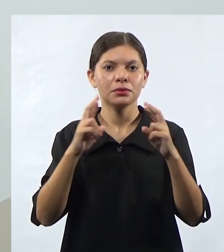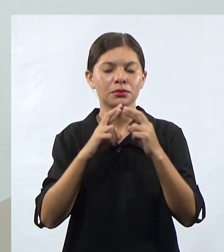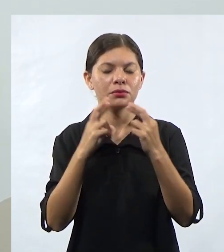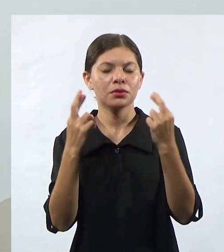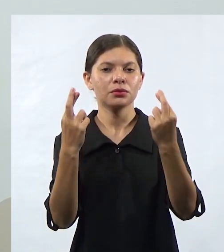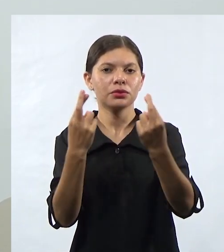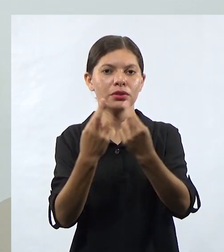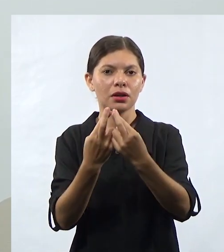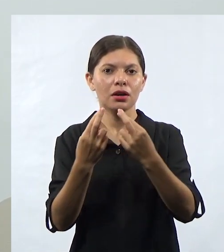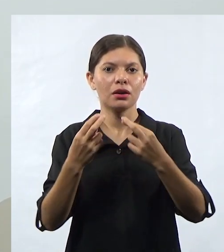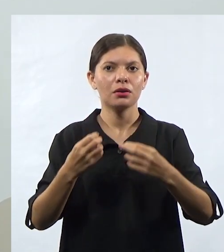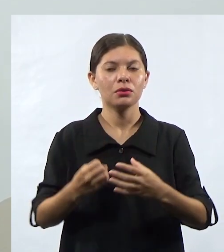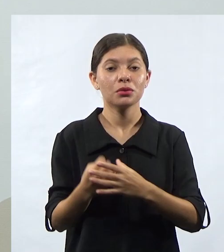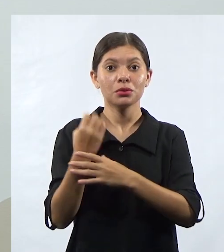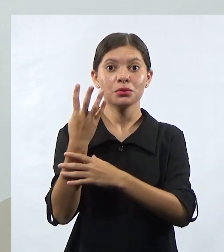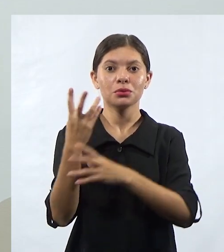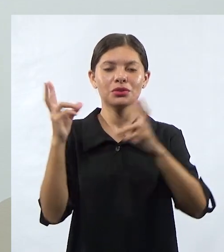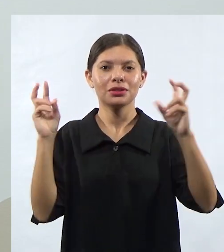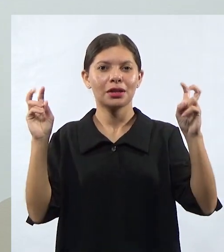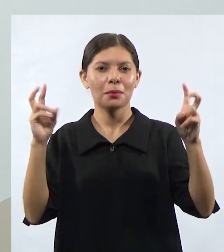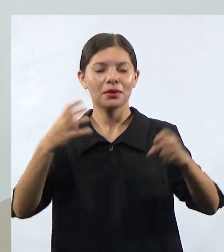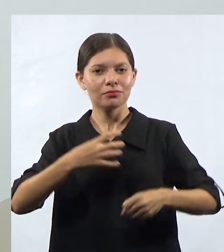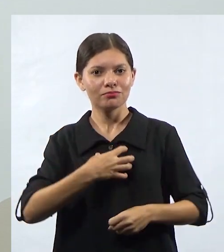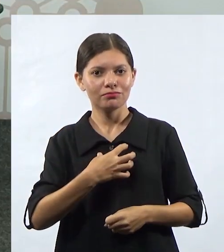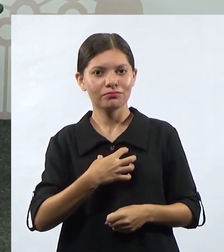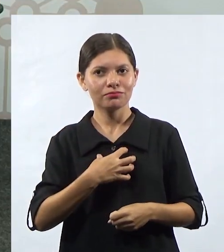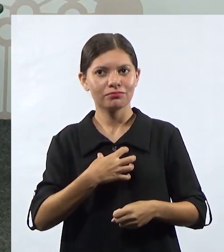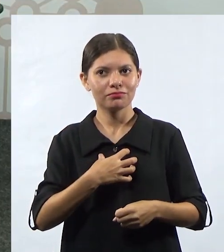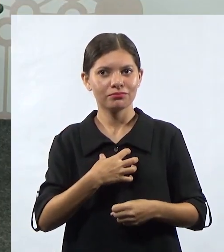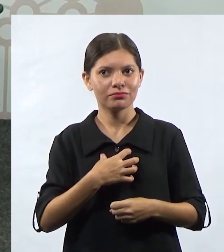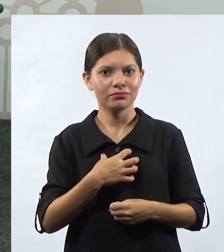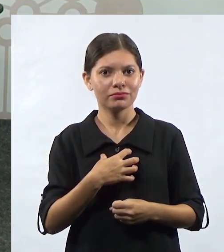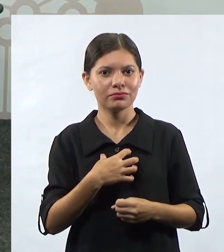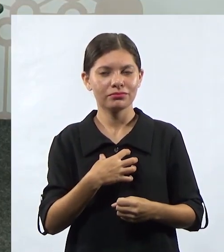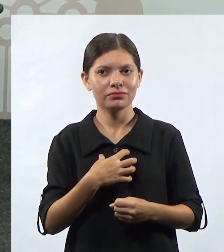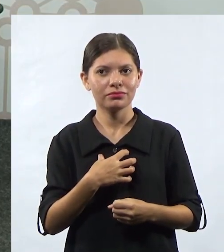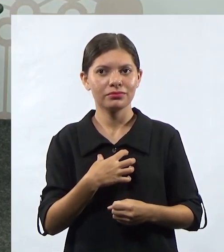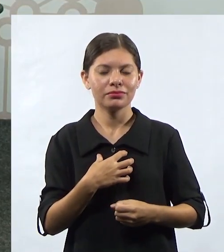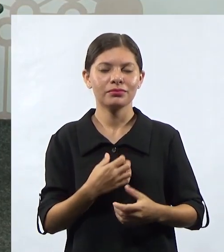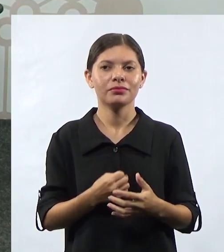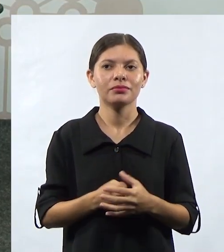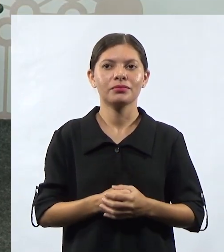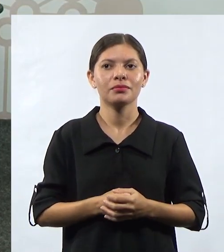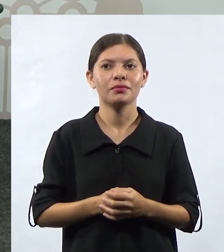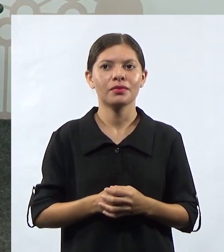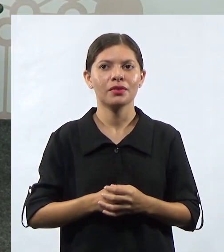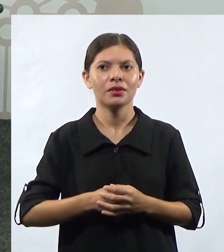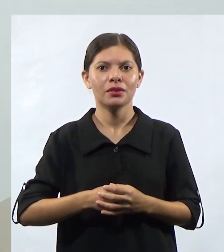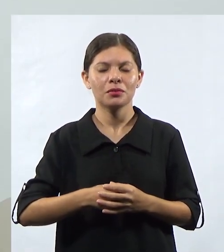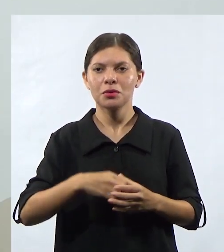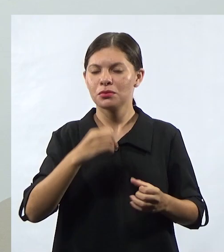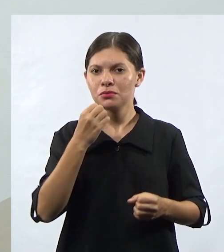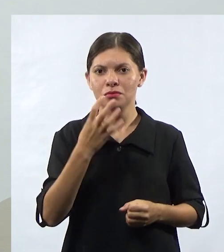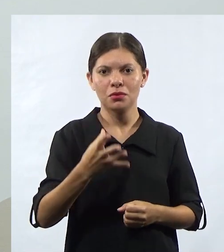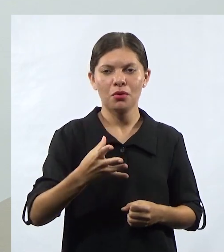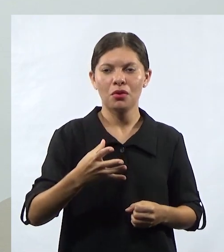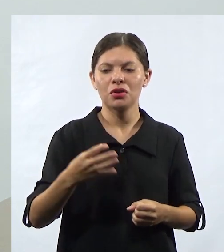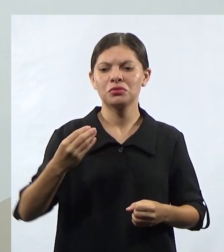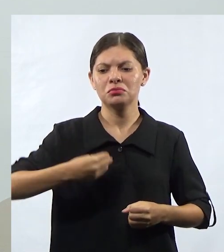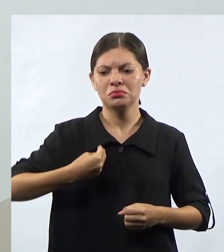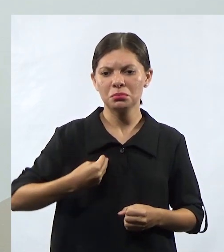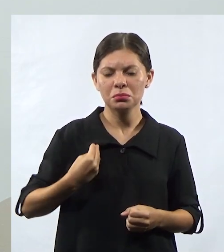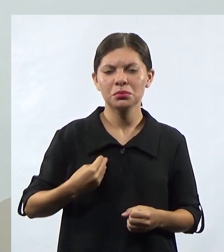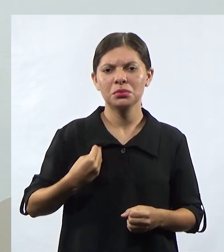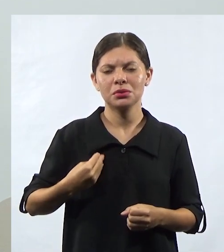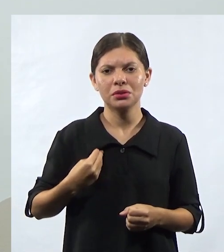pode surgir um tema, por exemplo, de emoções, que você não estava prevendo, mas que foi muito forte, muito presente